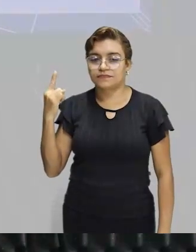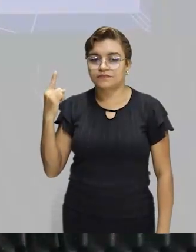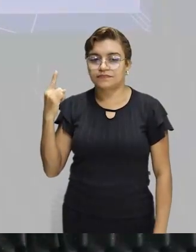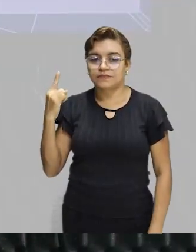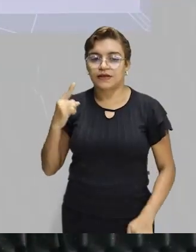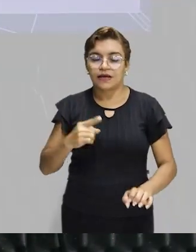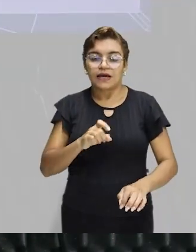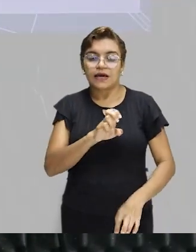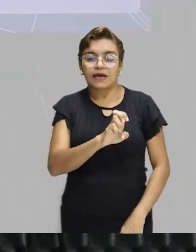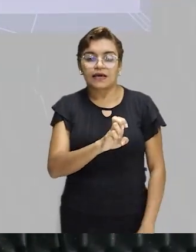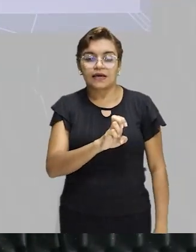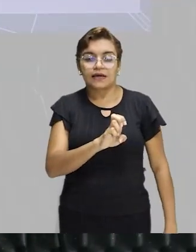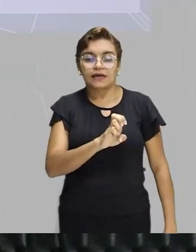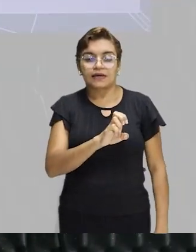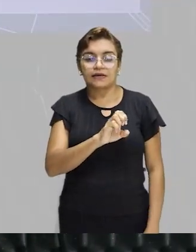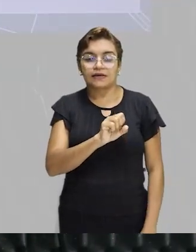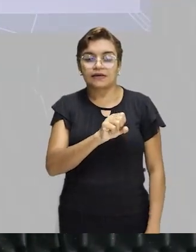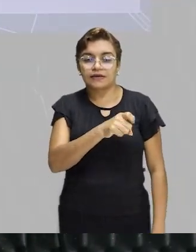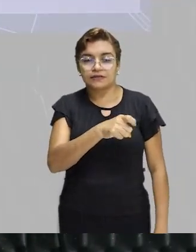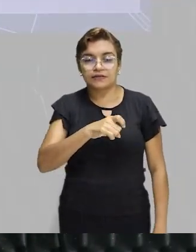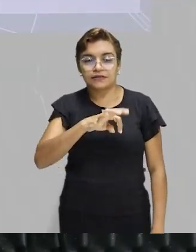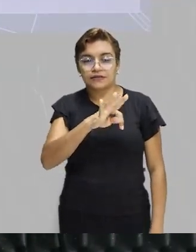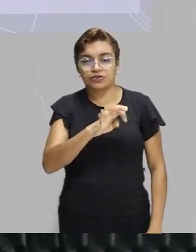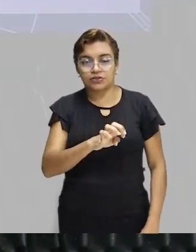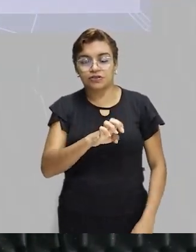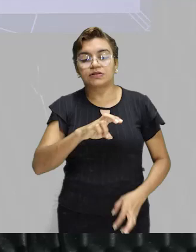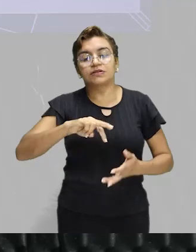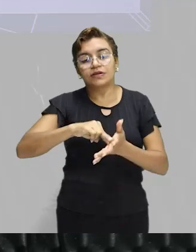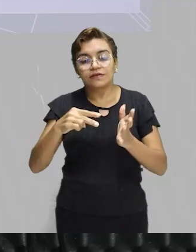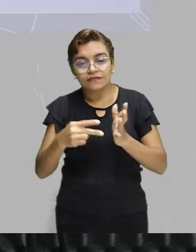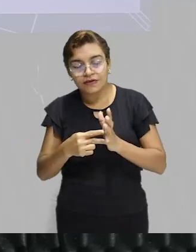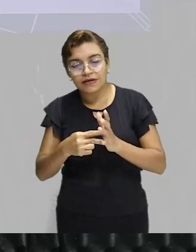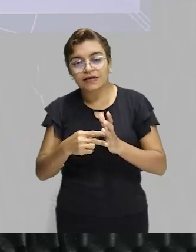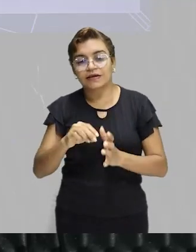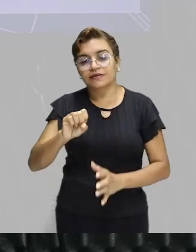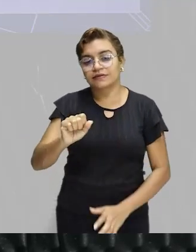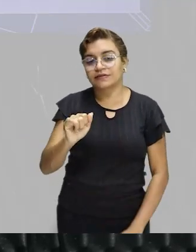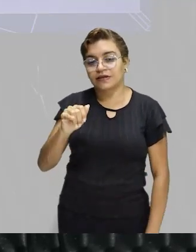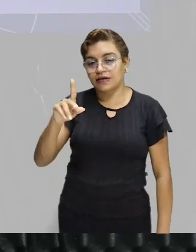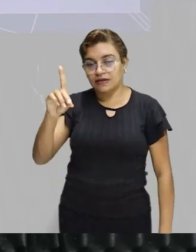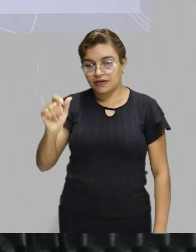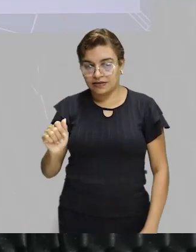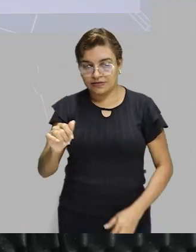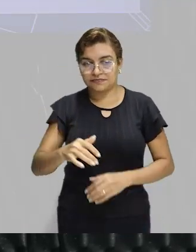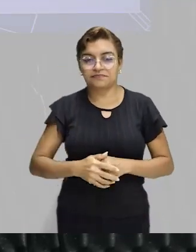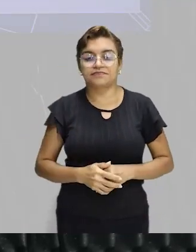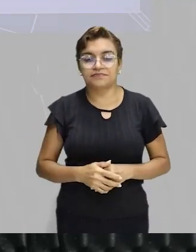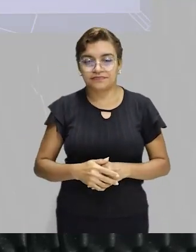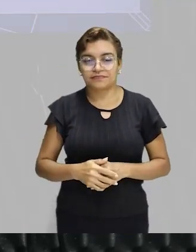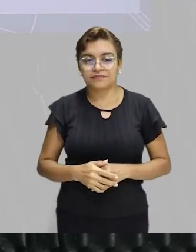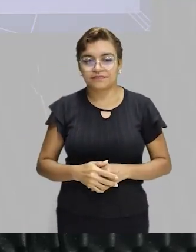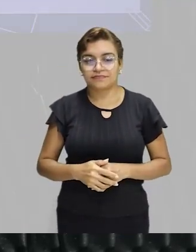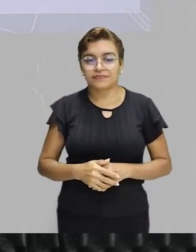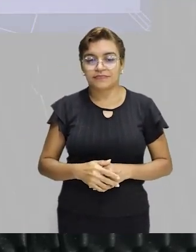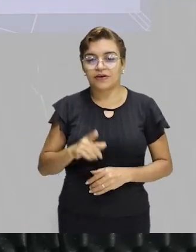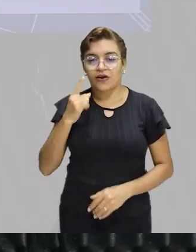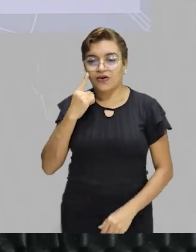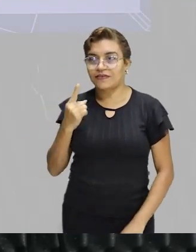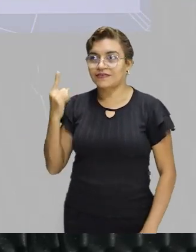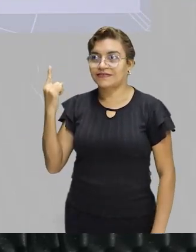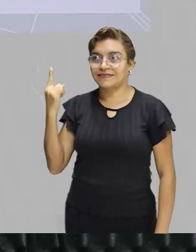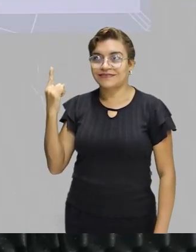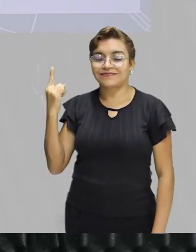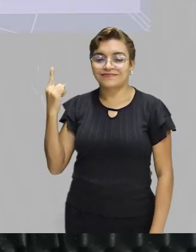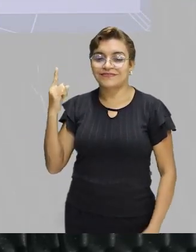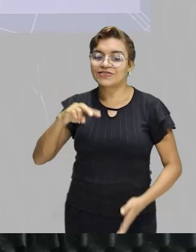significa saída. Parent, que essa é uma bem conhecida, parece com parentes, mas na verdade